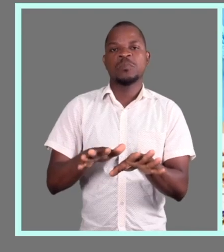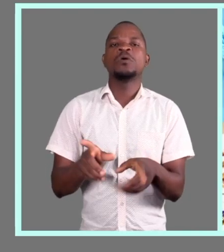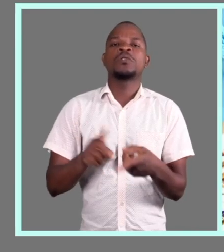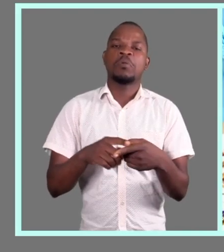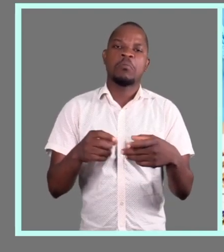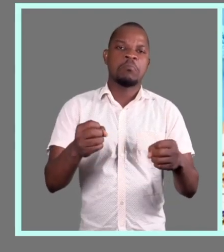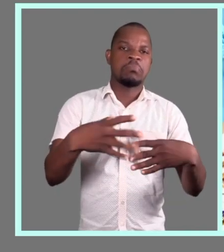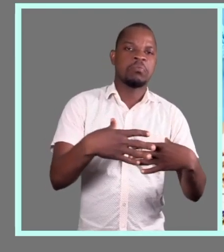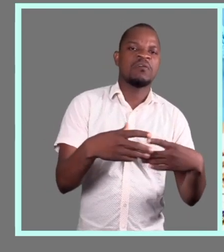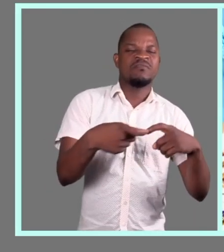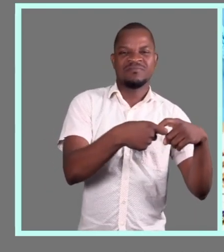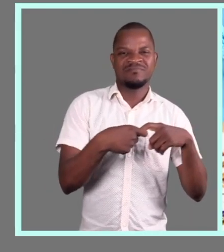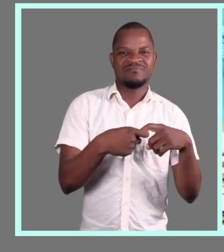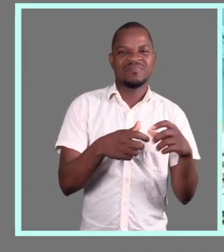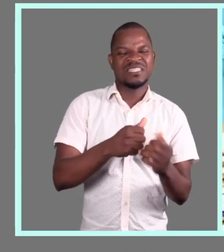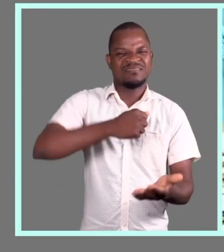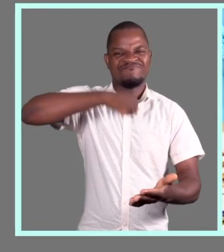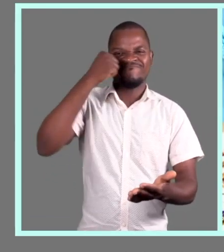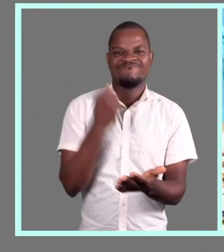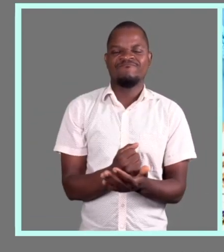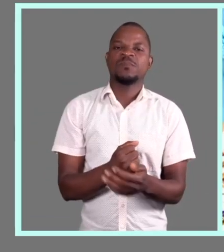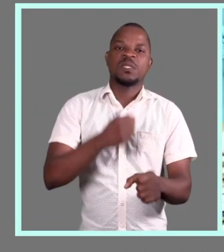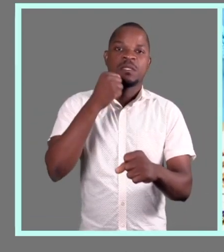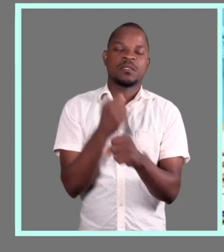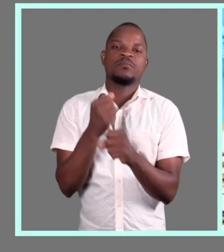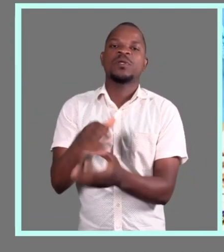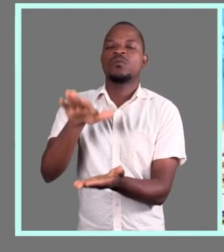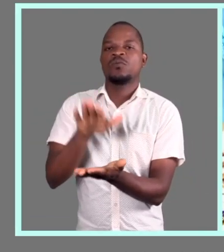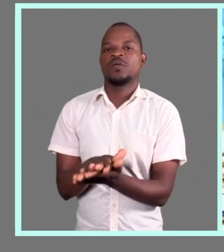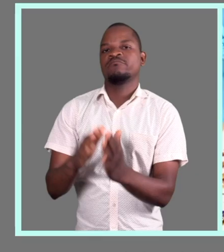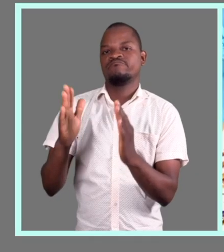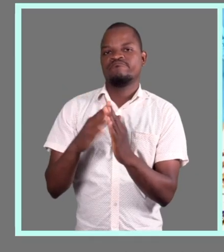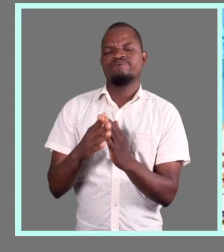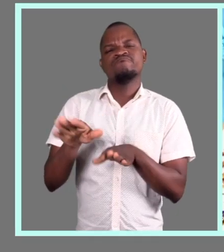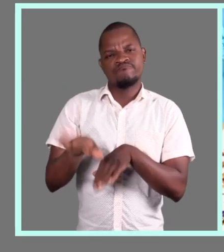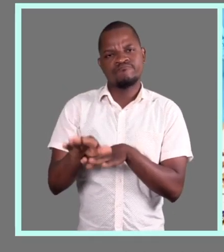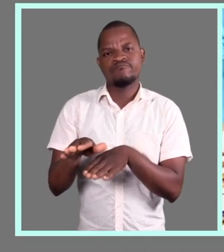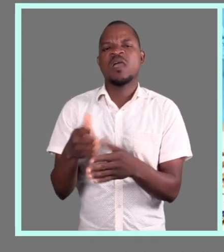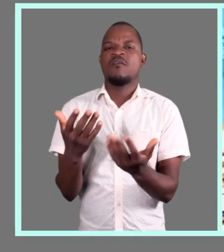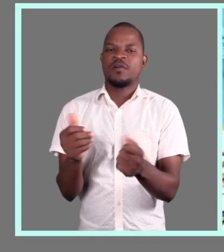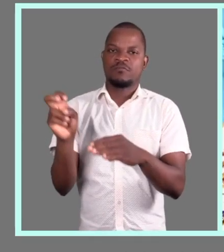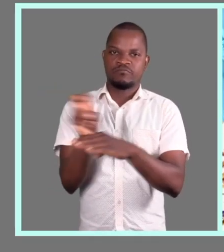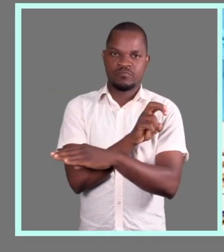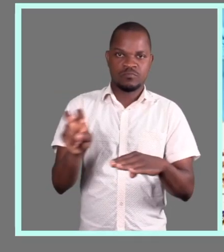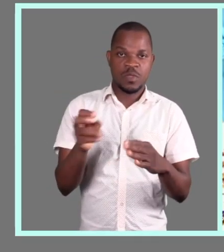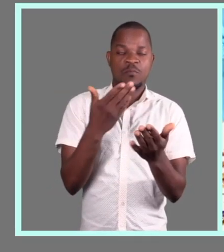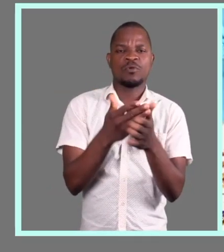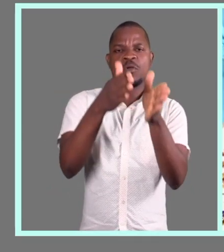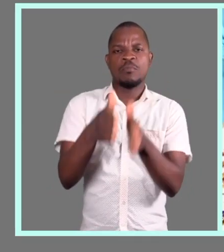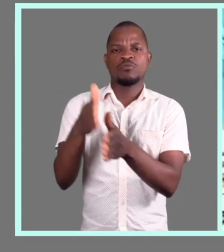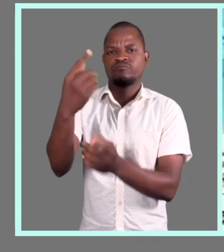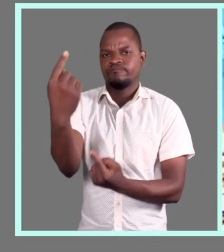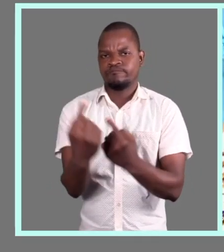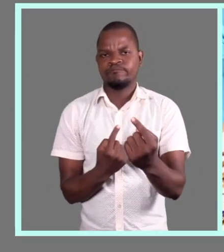a família. Então, optei a melhor maneira, vir trabalhar em casa, com um pouco de controle, porque